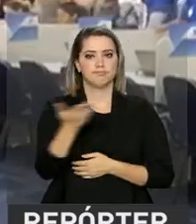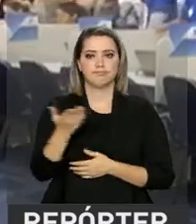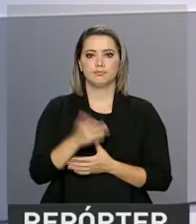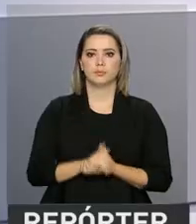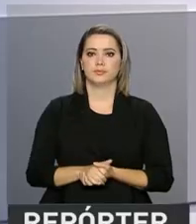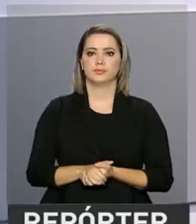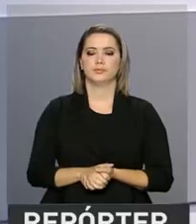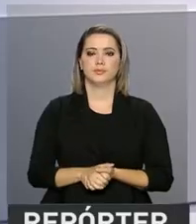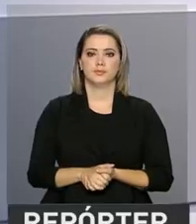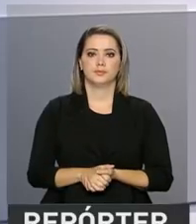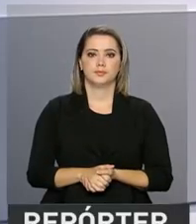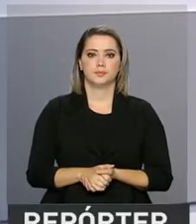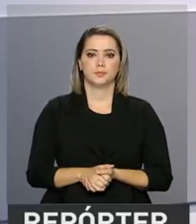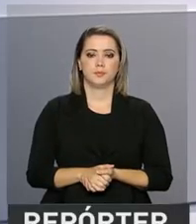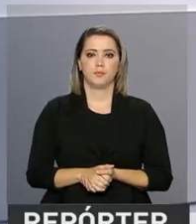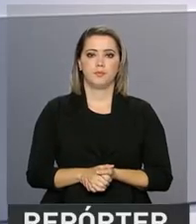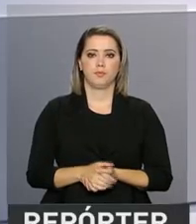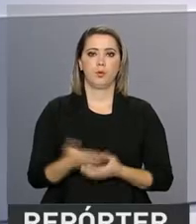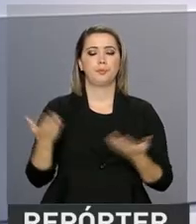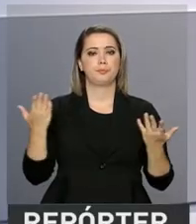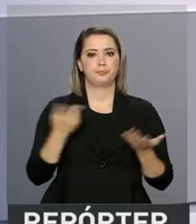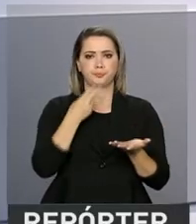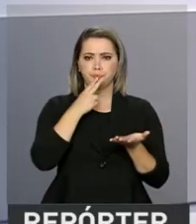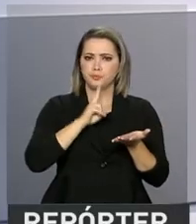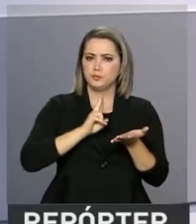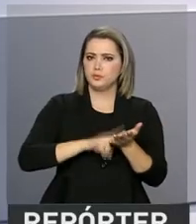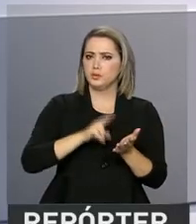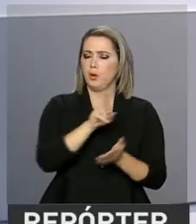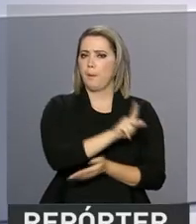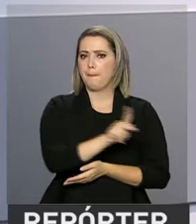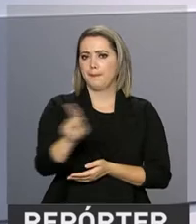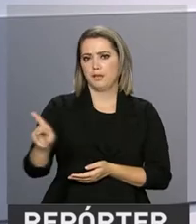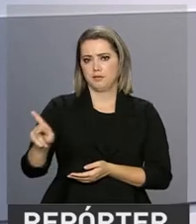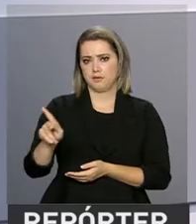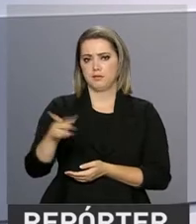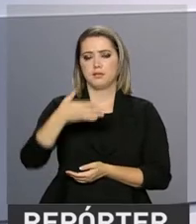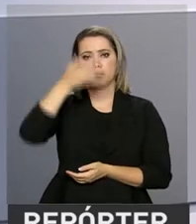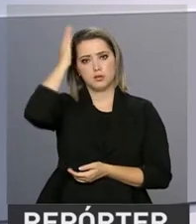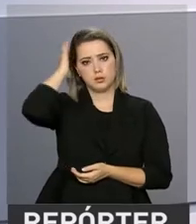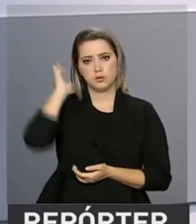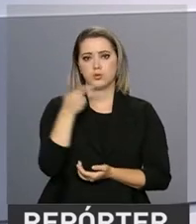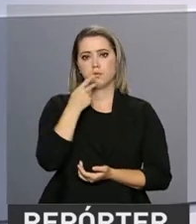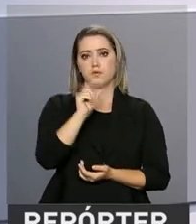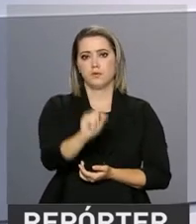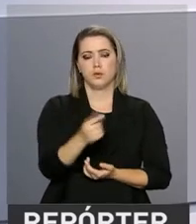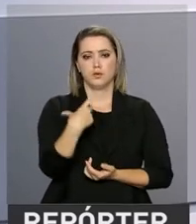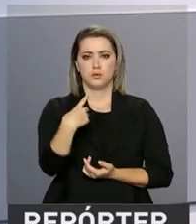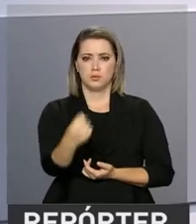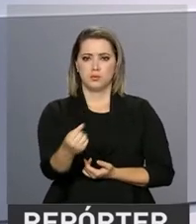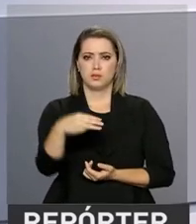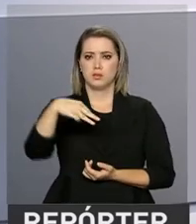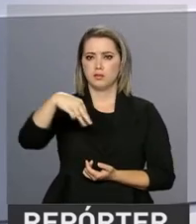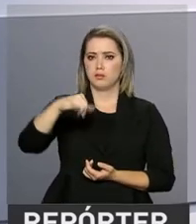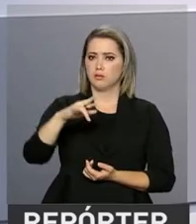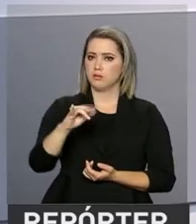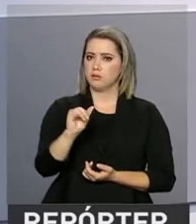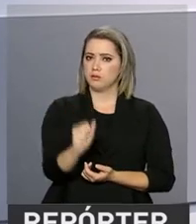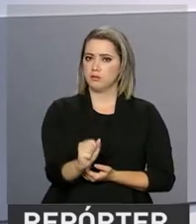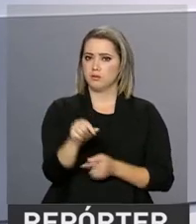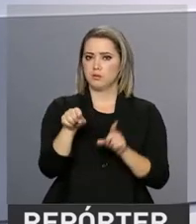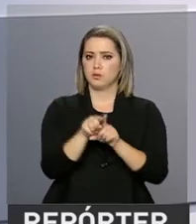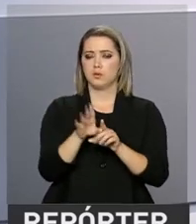filho em nota divulgada há pouco o presidente da república michel temer falou sobre a saída de maria silvia